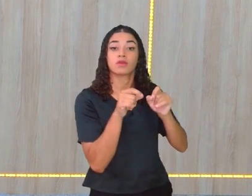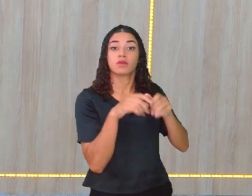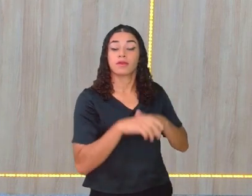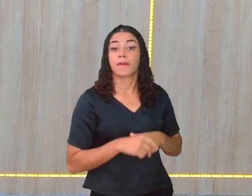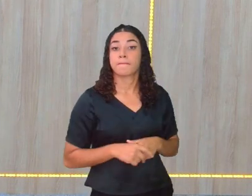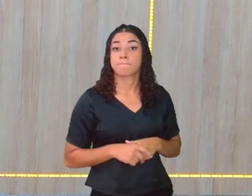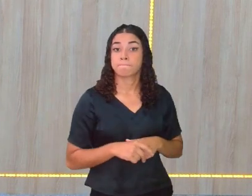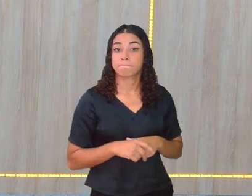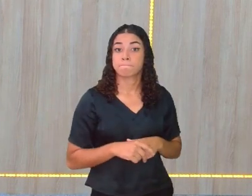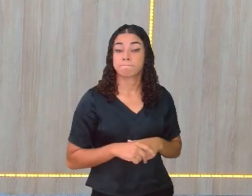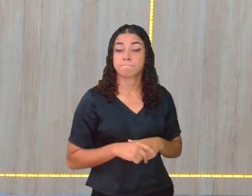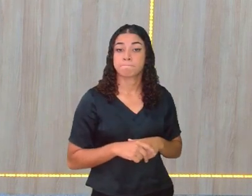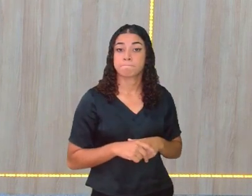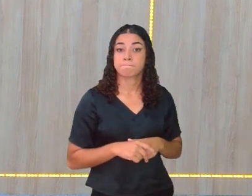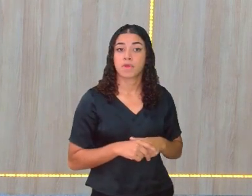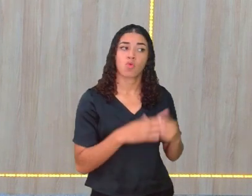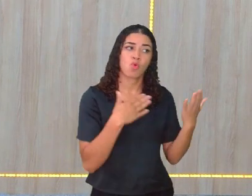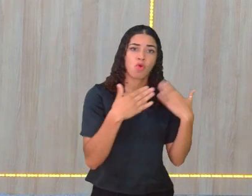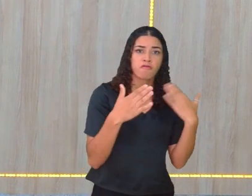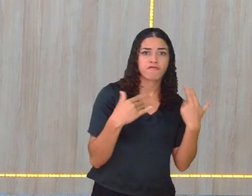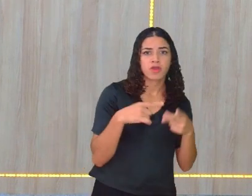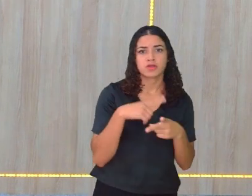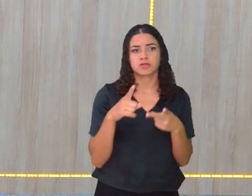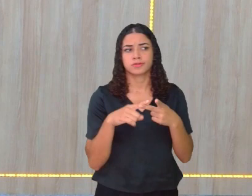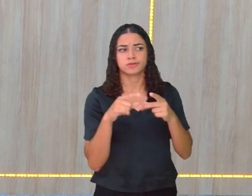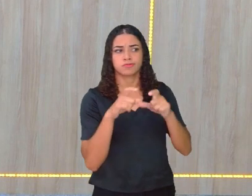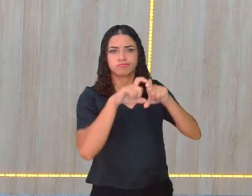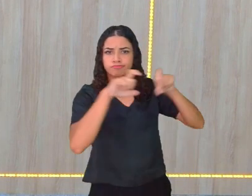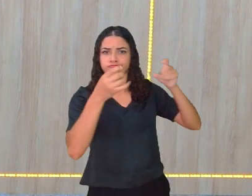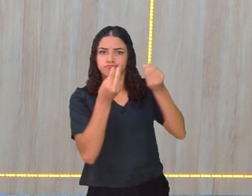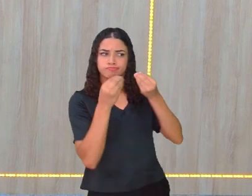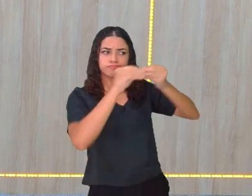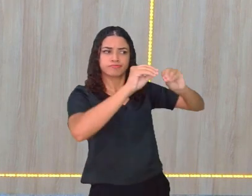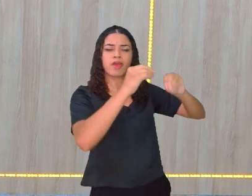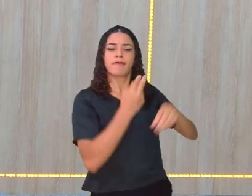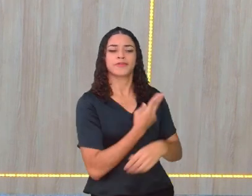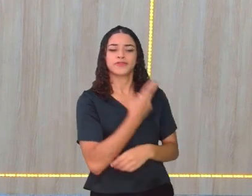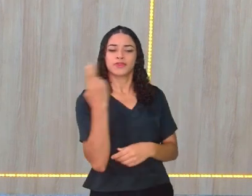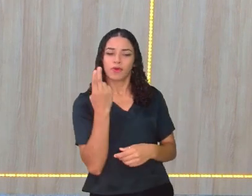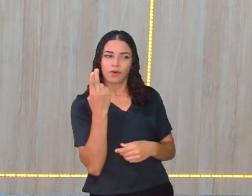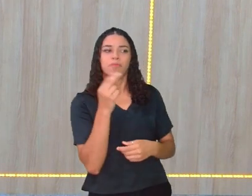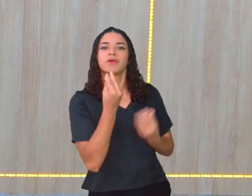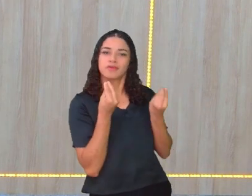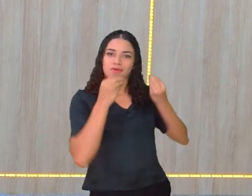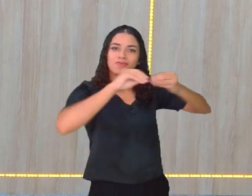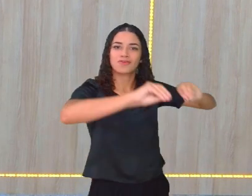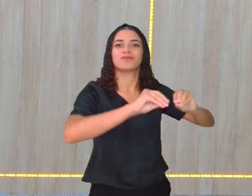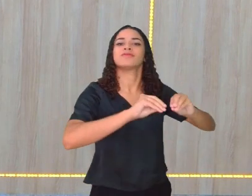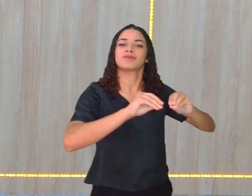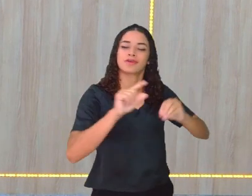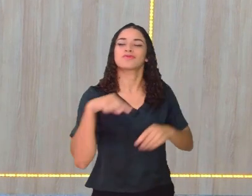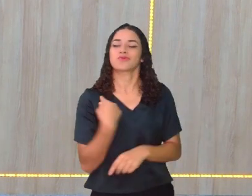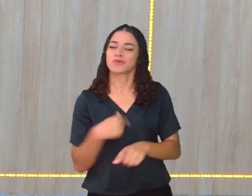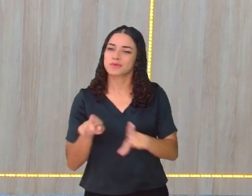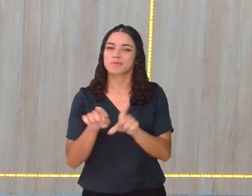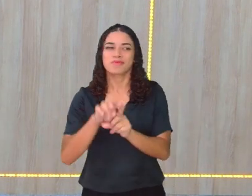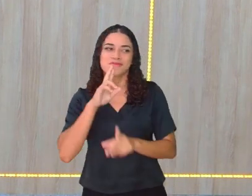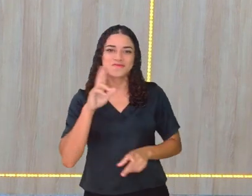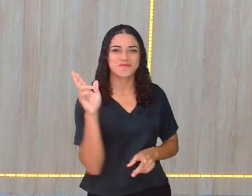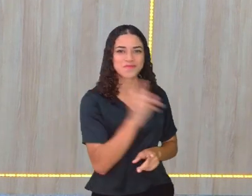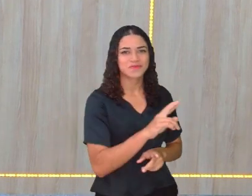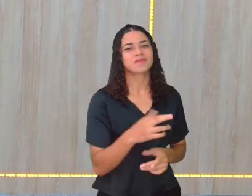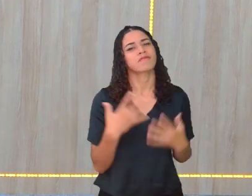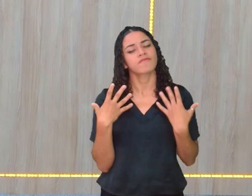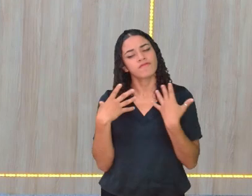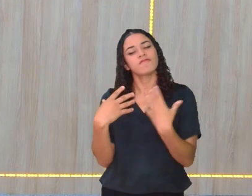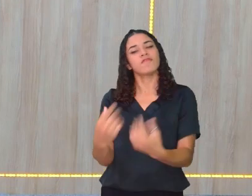de uma conversa, uma fala, dizendo quem é, e nós estamos aí respondendo. Então, vão lá, pessoal,